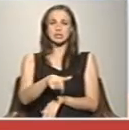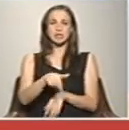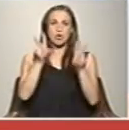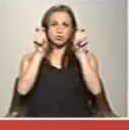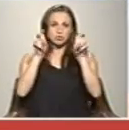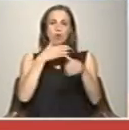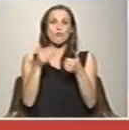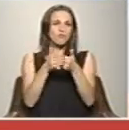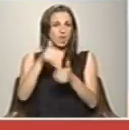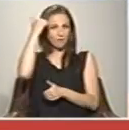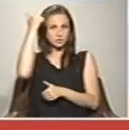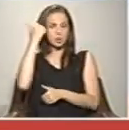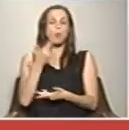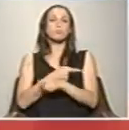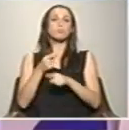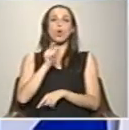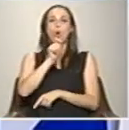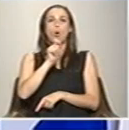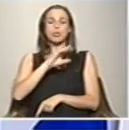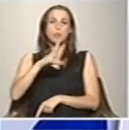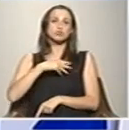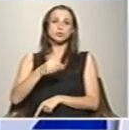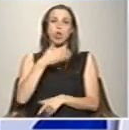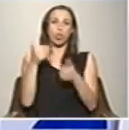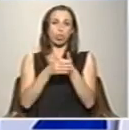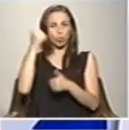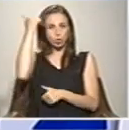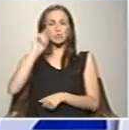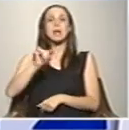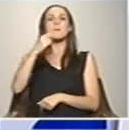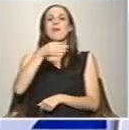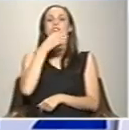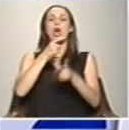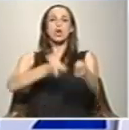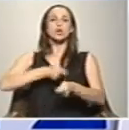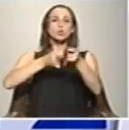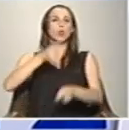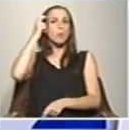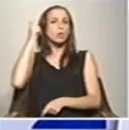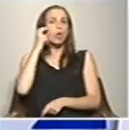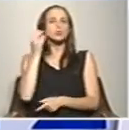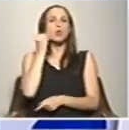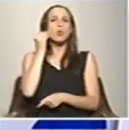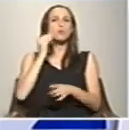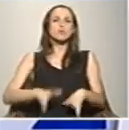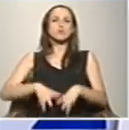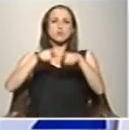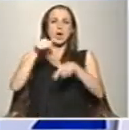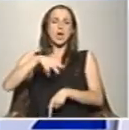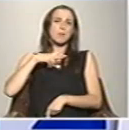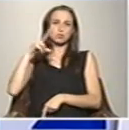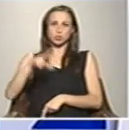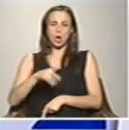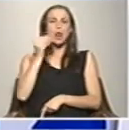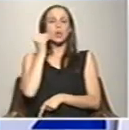do envelhecimento hoje, porque é Dia Mundial do Idoso, e amanhã vamos trazer a debate a agricultura biológica. Como é que ela está a desenvolver-se em Portugal,